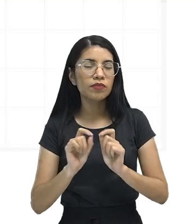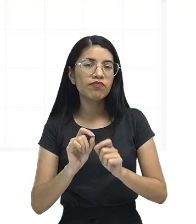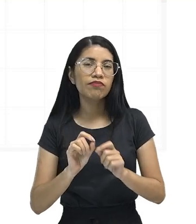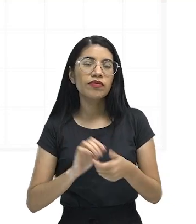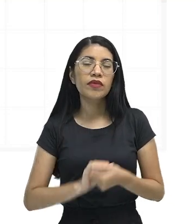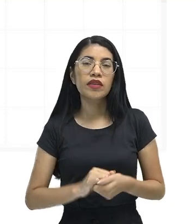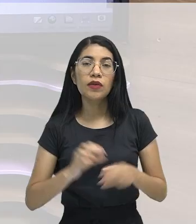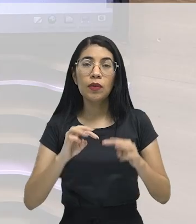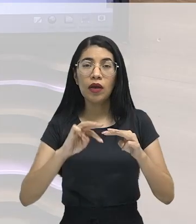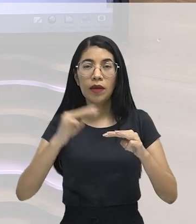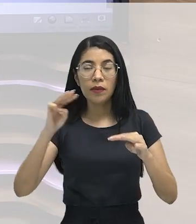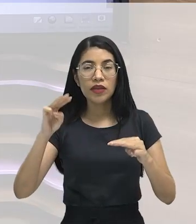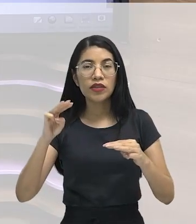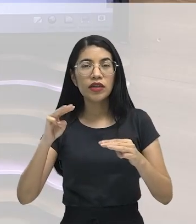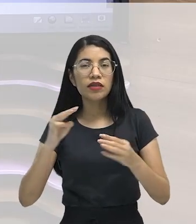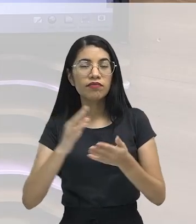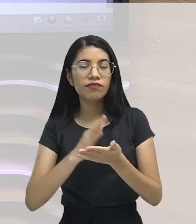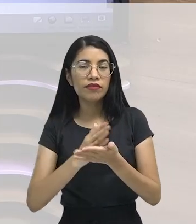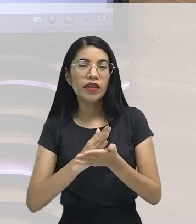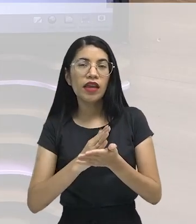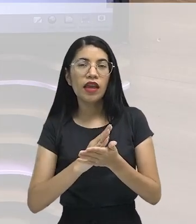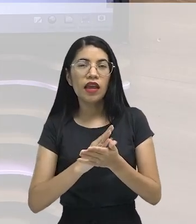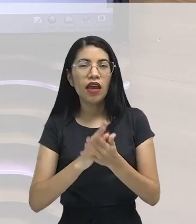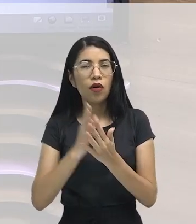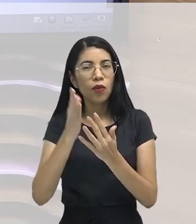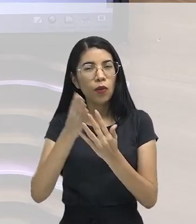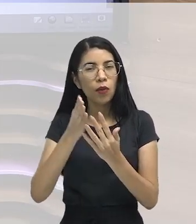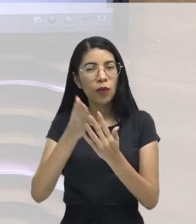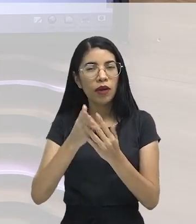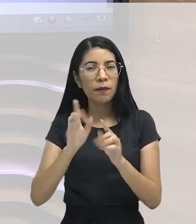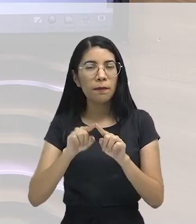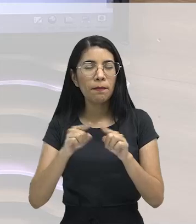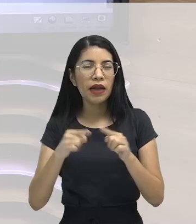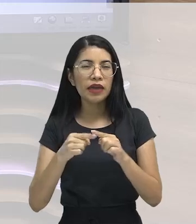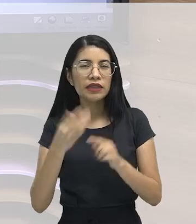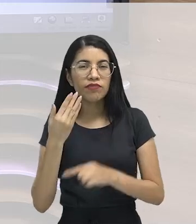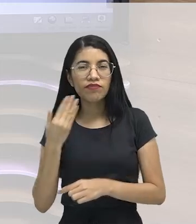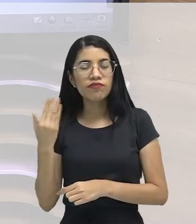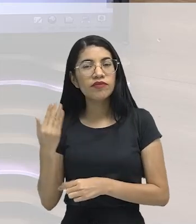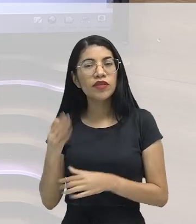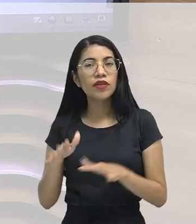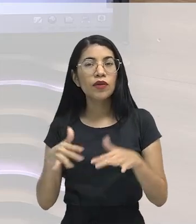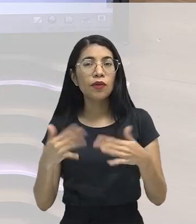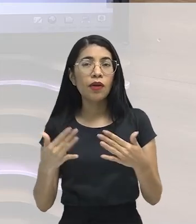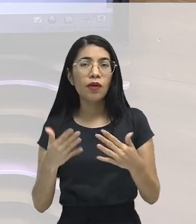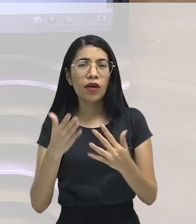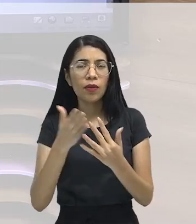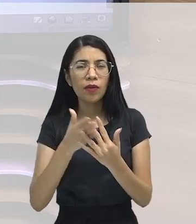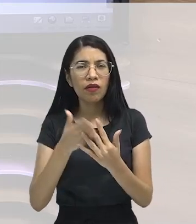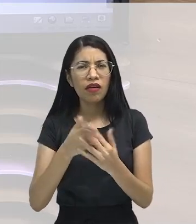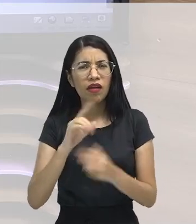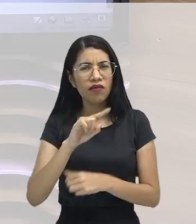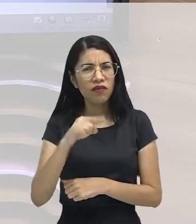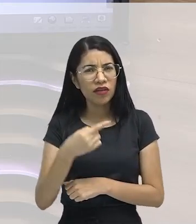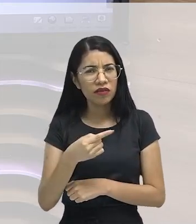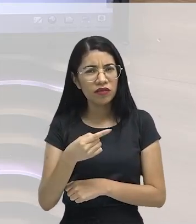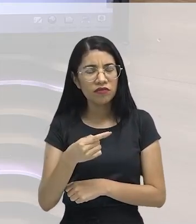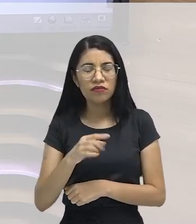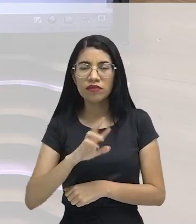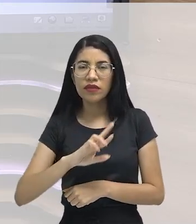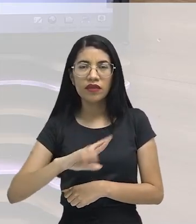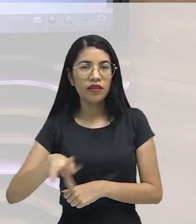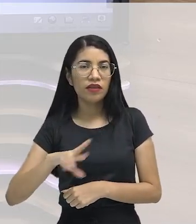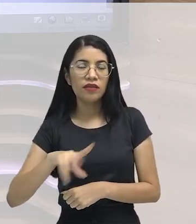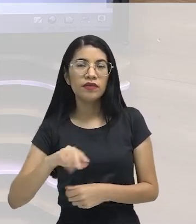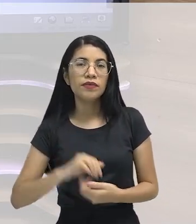a mediana é o termo central. Mas nesse caso aqui, quem é o termo central? É a vírgula? Claro que